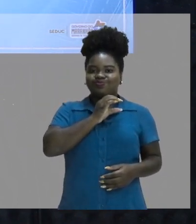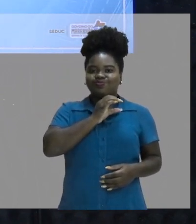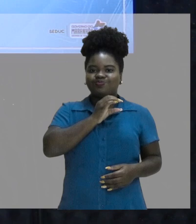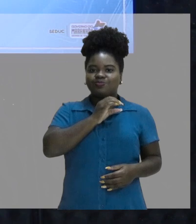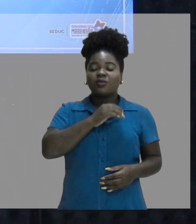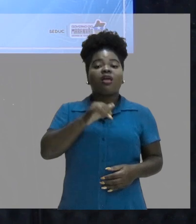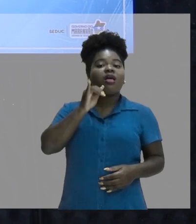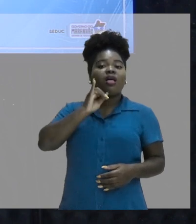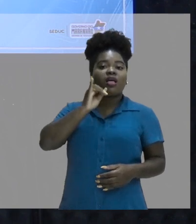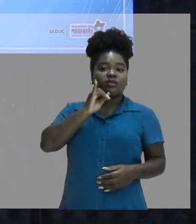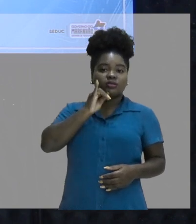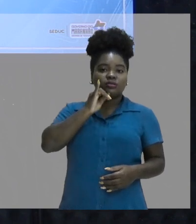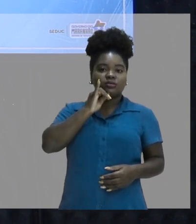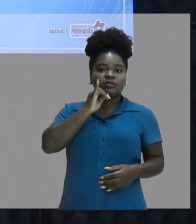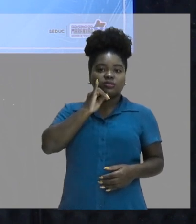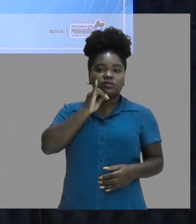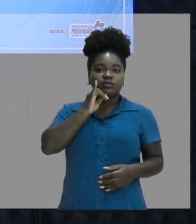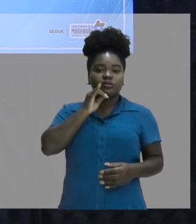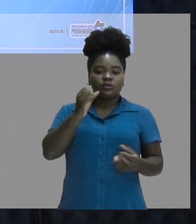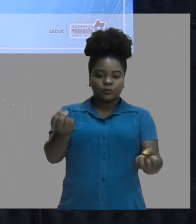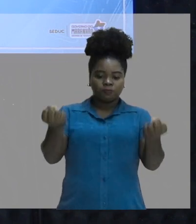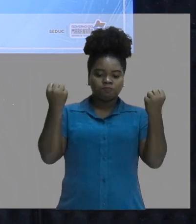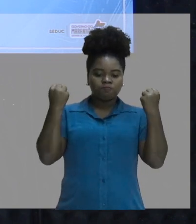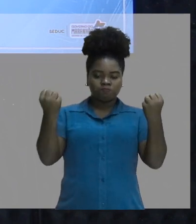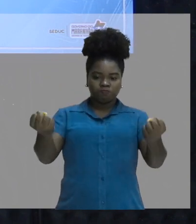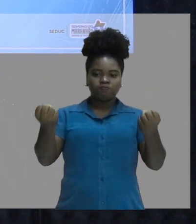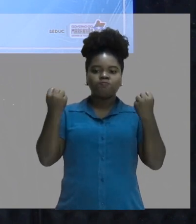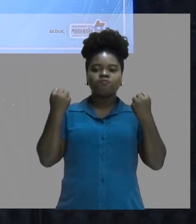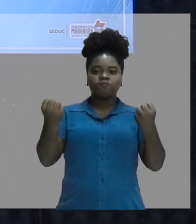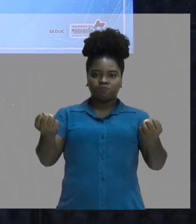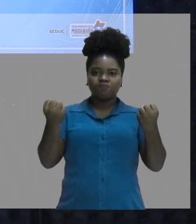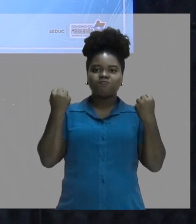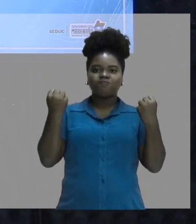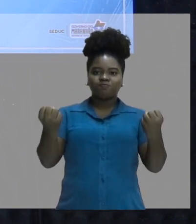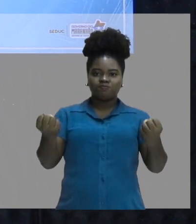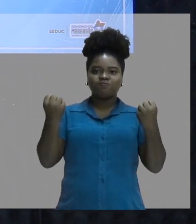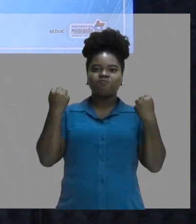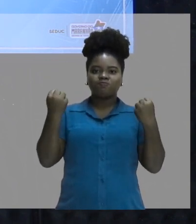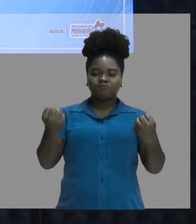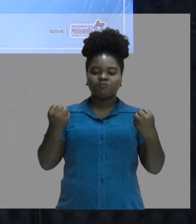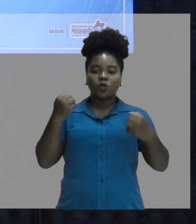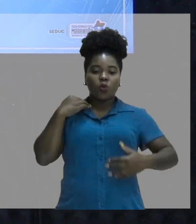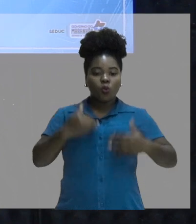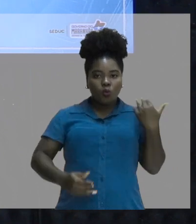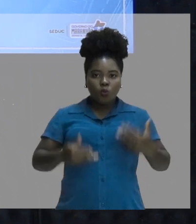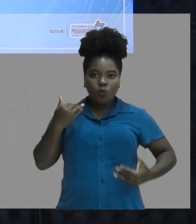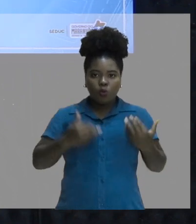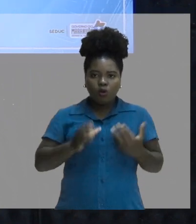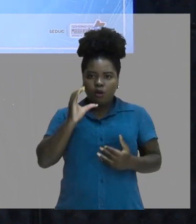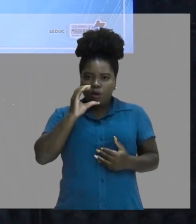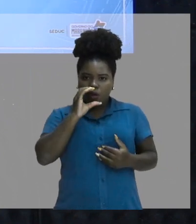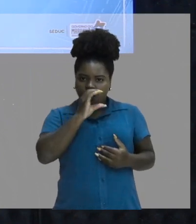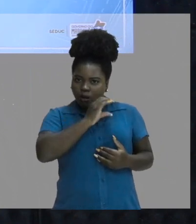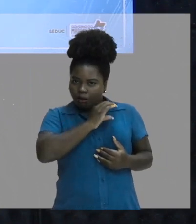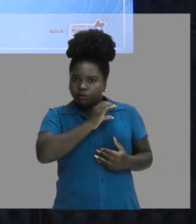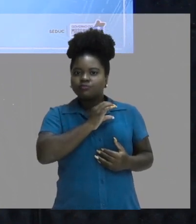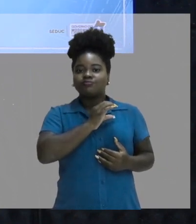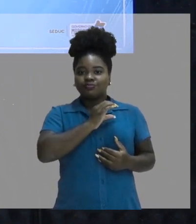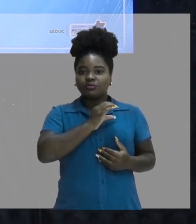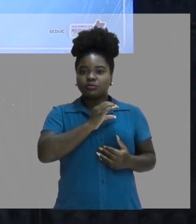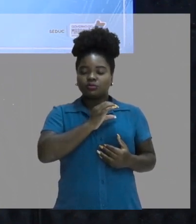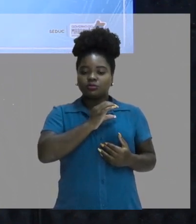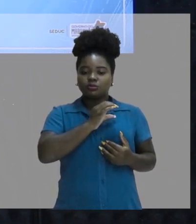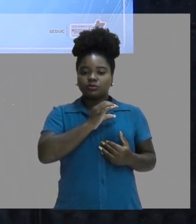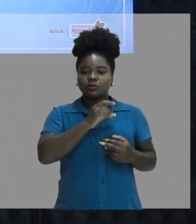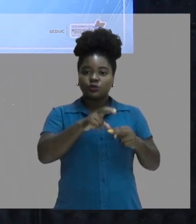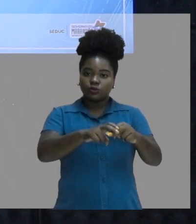atividade física, a gente começa a sentir calor, nosso corpo começa a esquentar. Aí, como mecanismo de defesa, a gente começa a